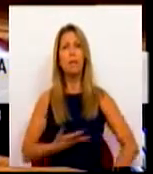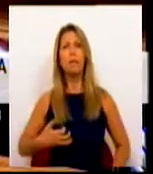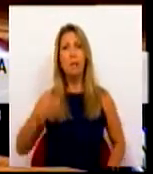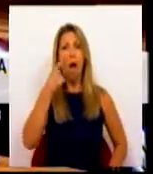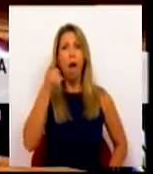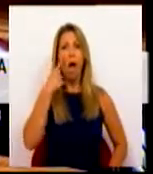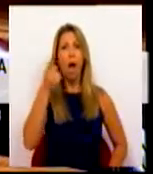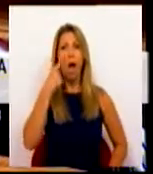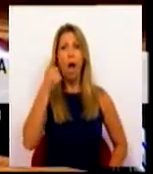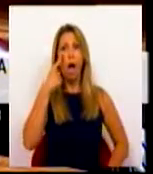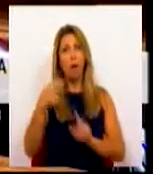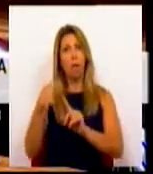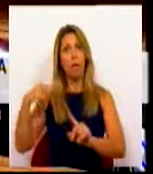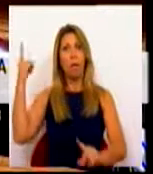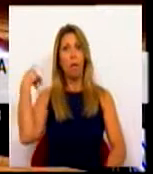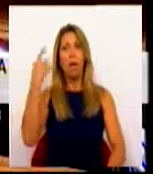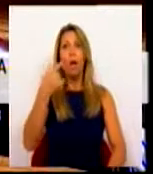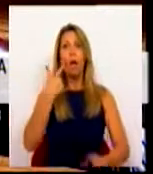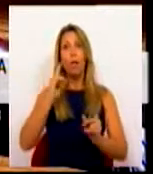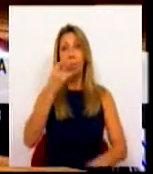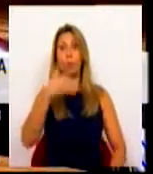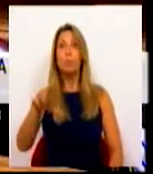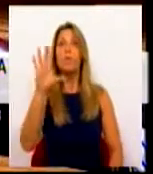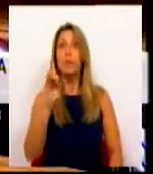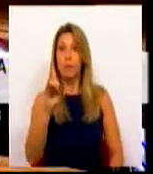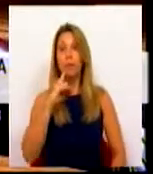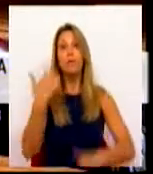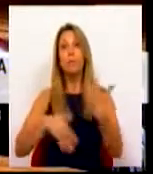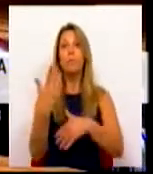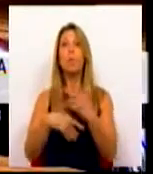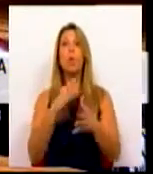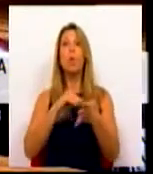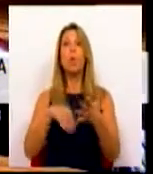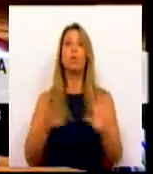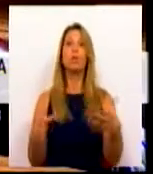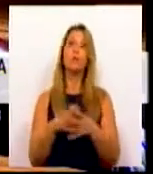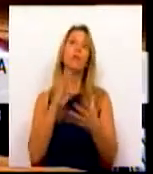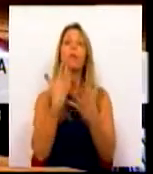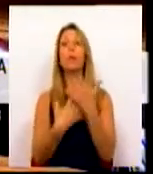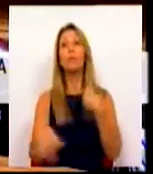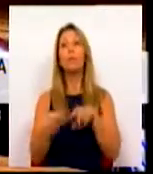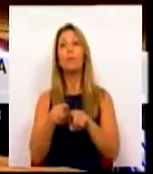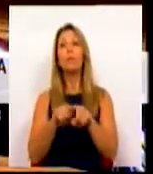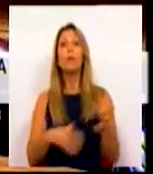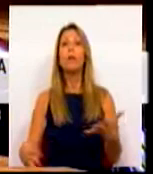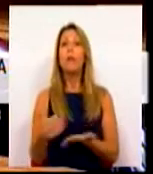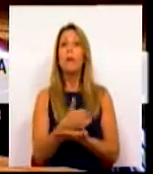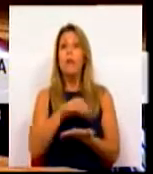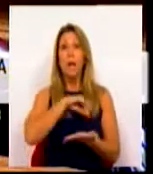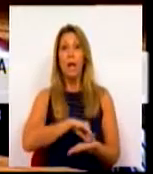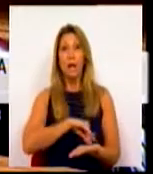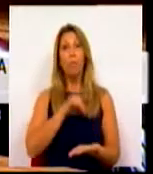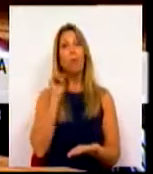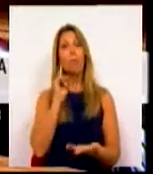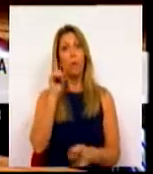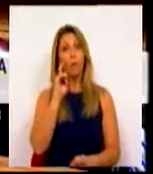desde 2016. A dinamização da contratação coletiva para a promoção de uma política de rendimentos que defina um valor